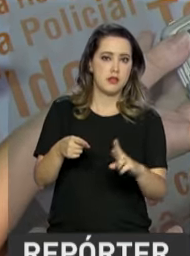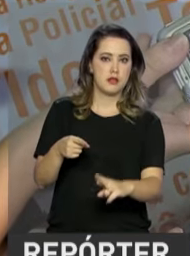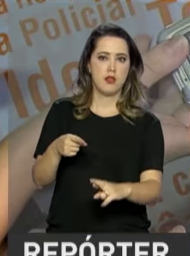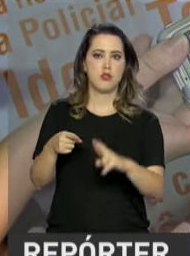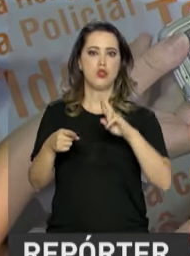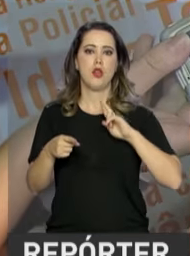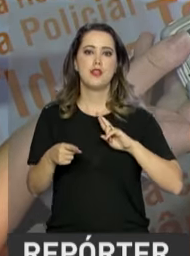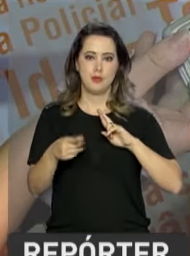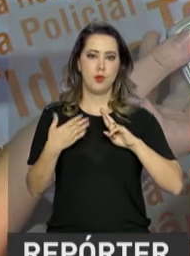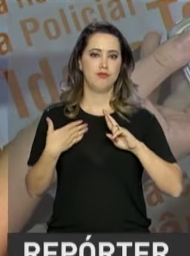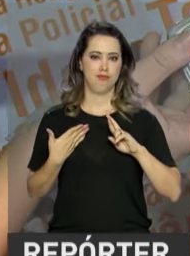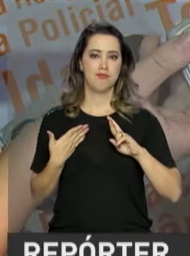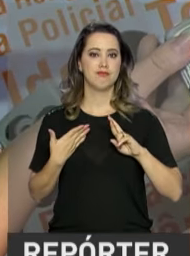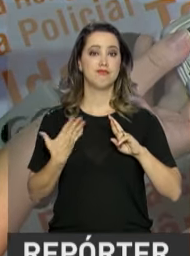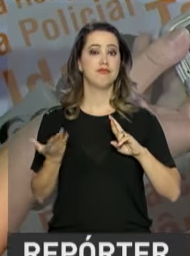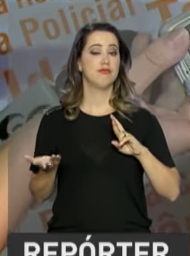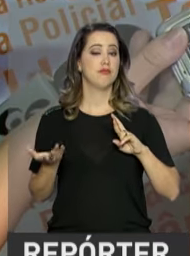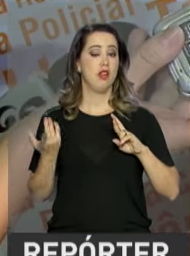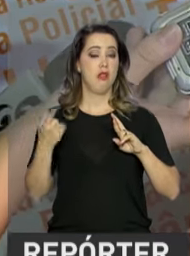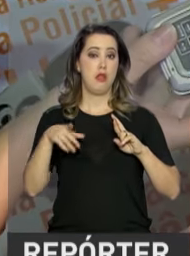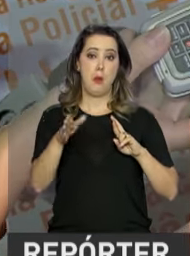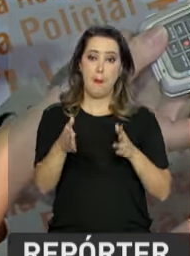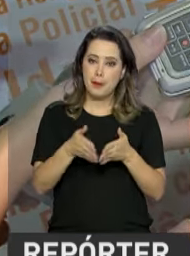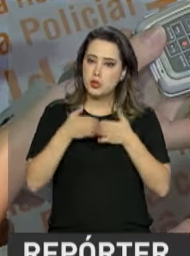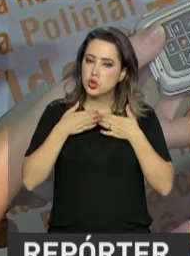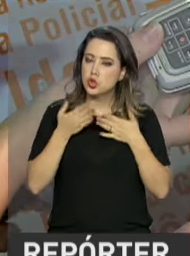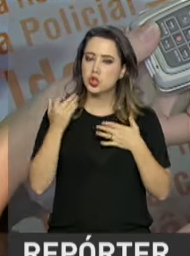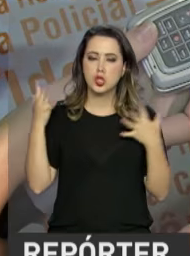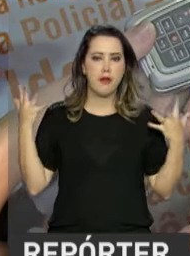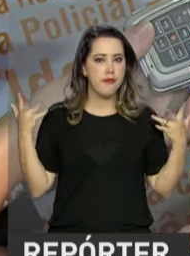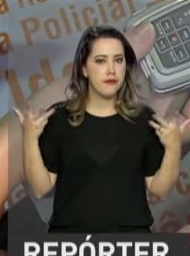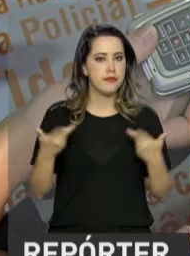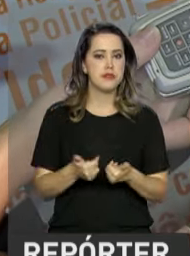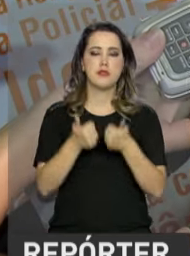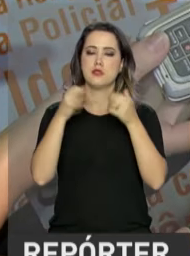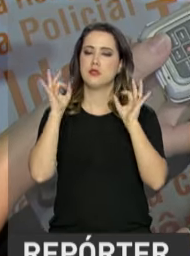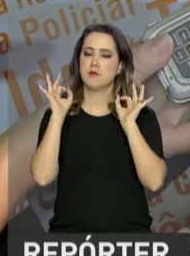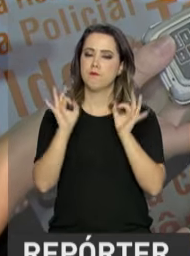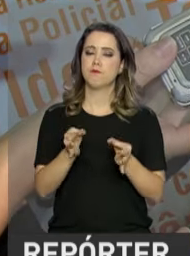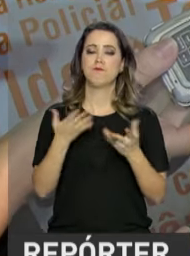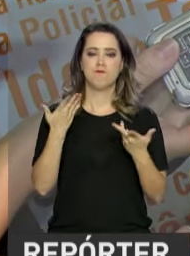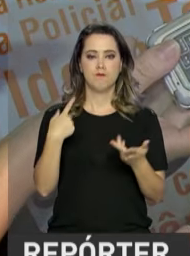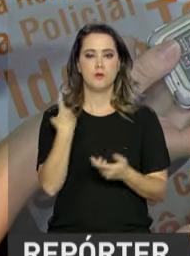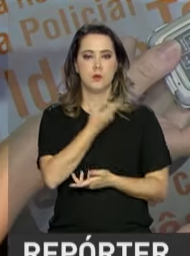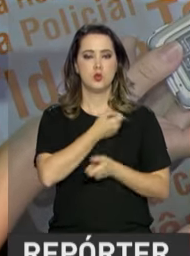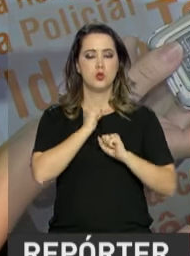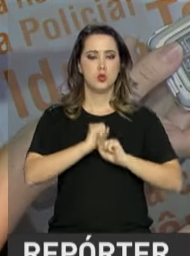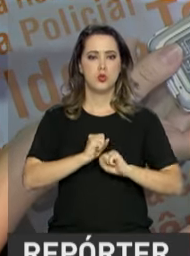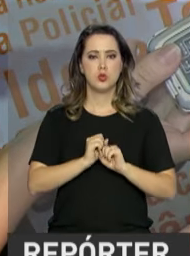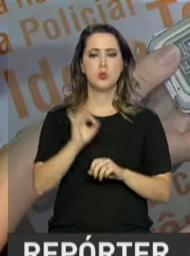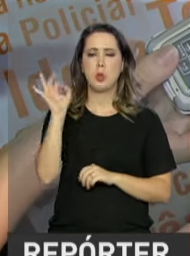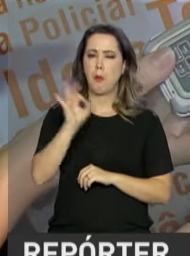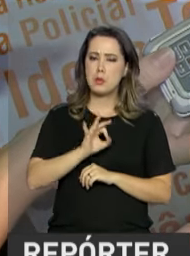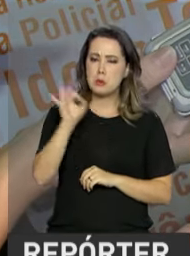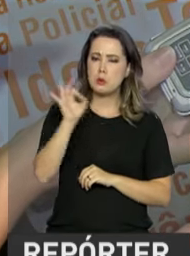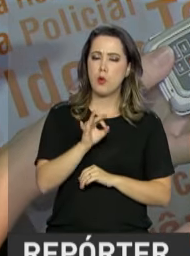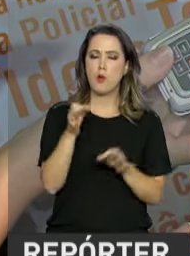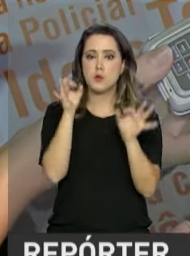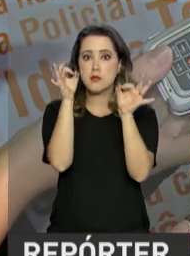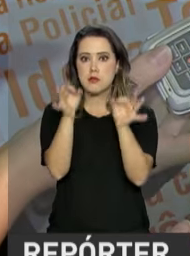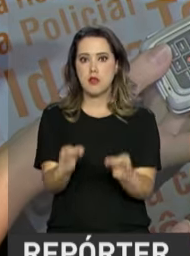Esse feedback eu solicitei que fosse feito de forma mais efetiva, para que a gente pudesse ter um percentual